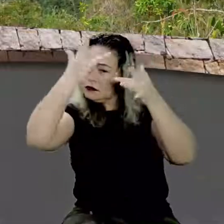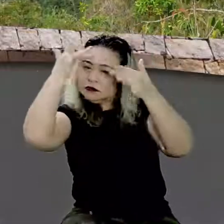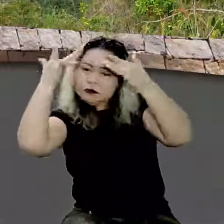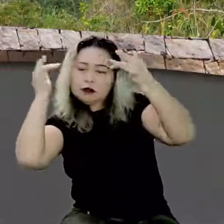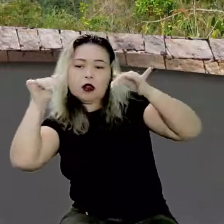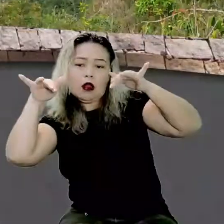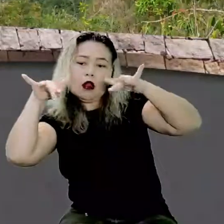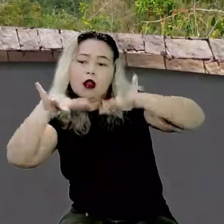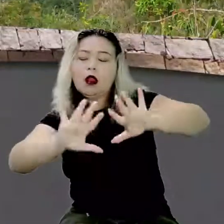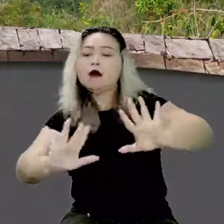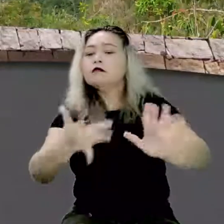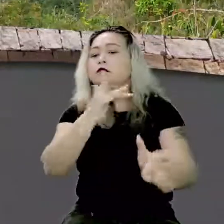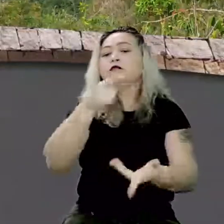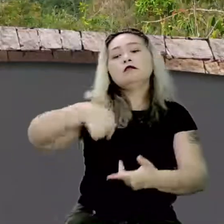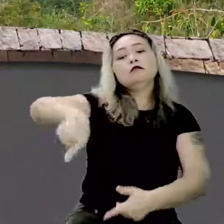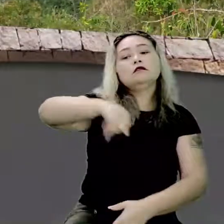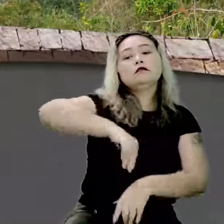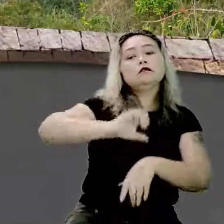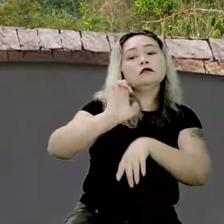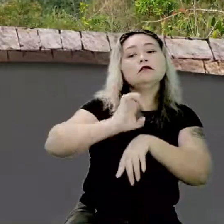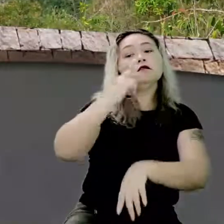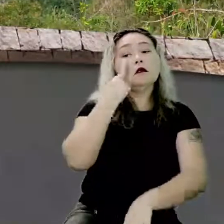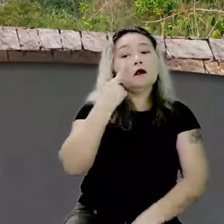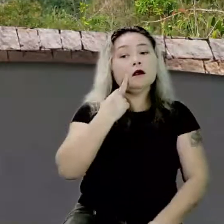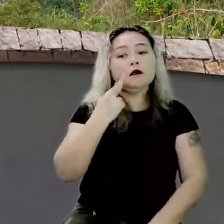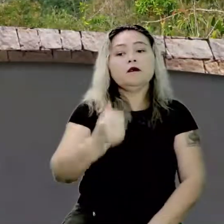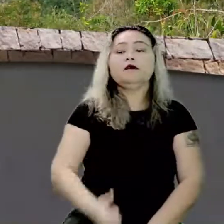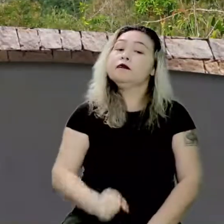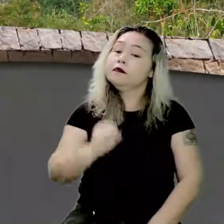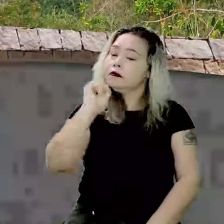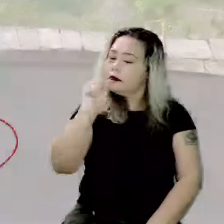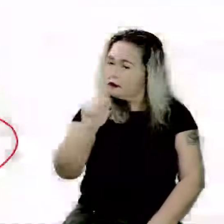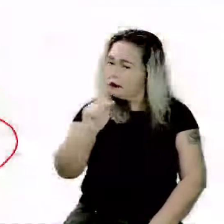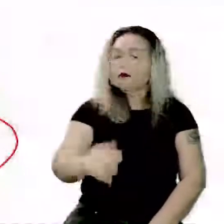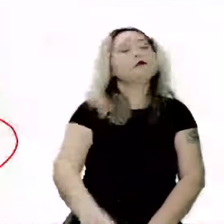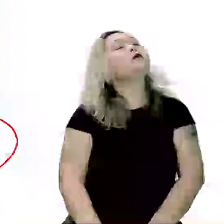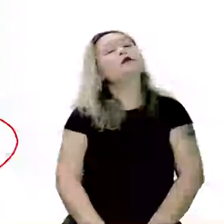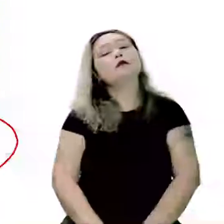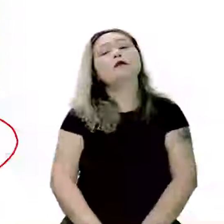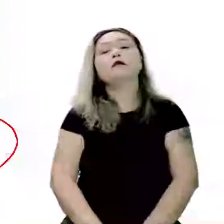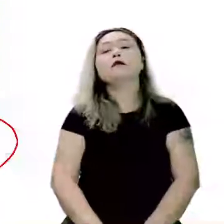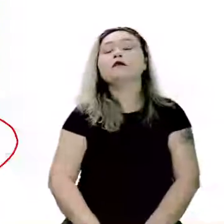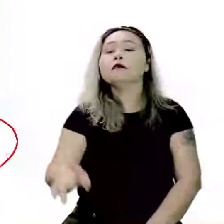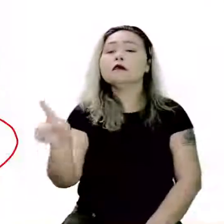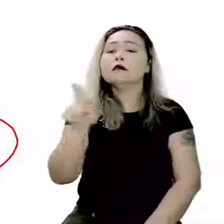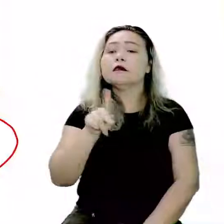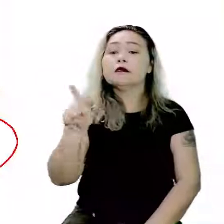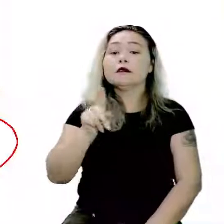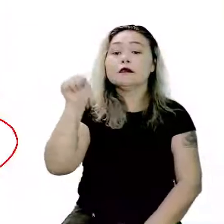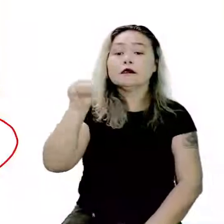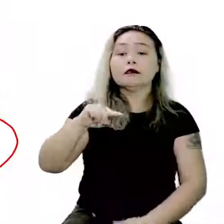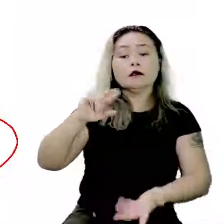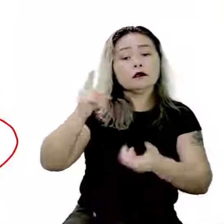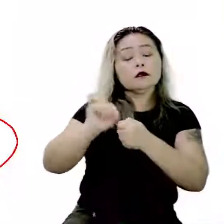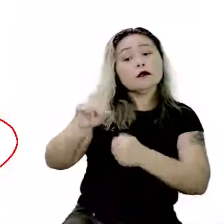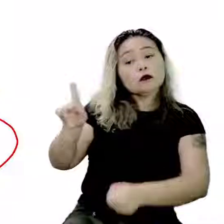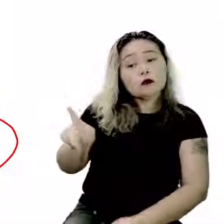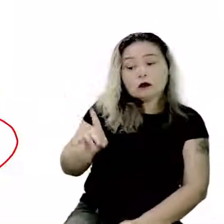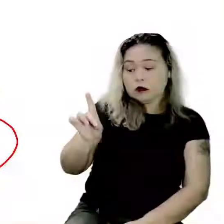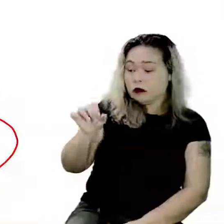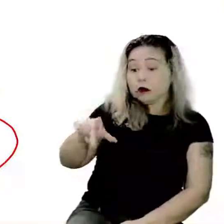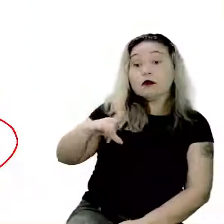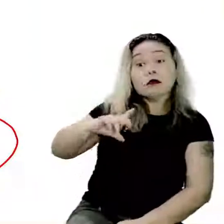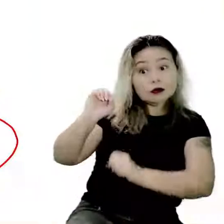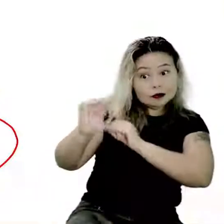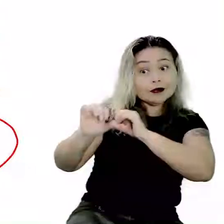humana aqui em Rondônia, ok? Vamos lá no quadro. Professor, então quer dizer que foi o professor que dá